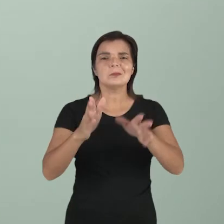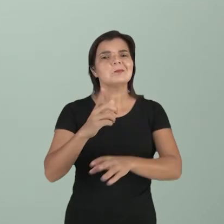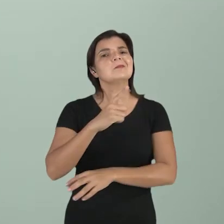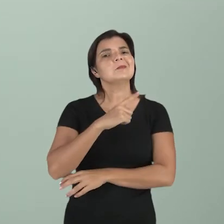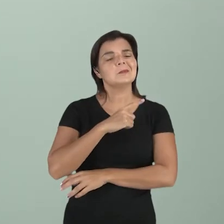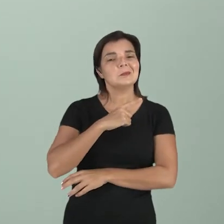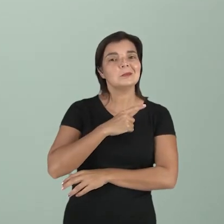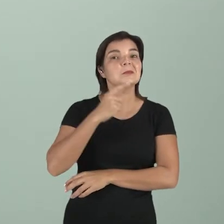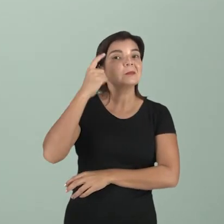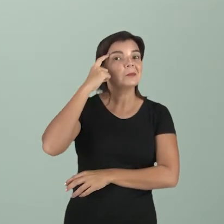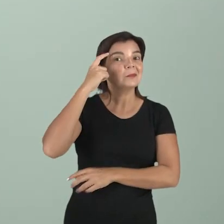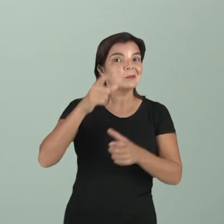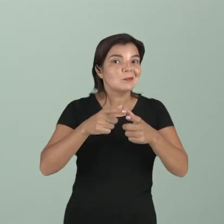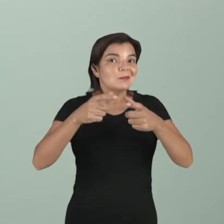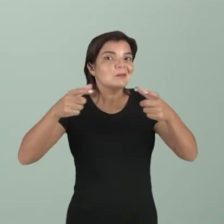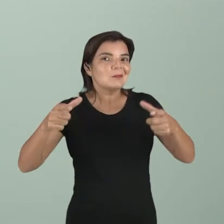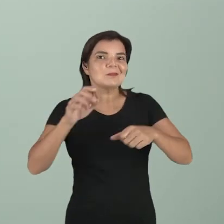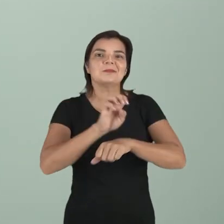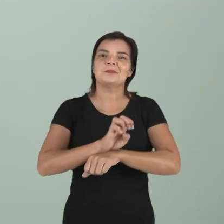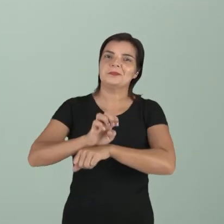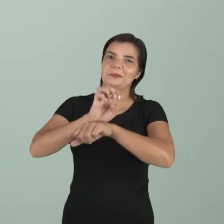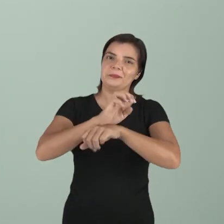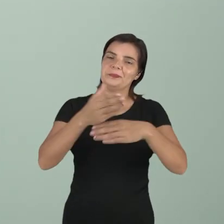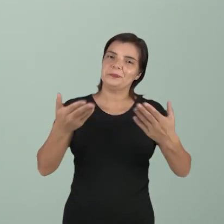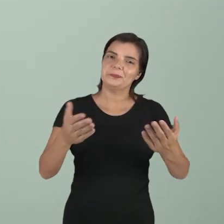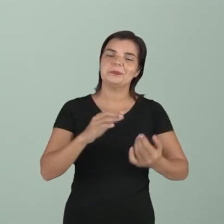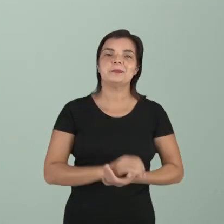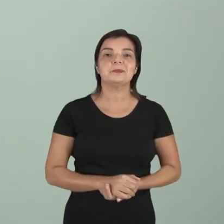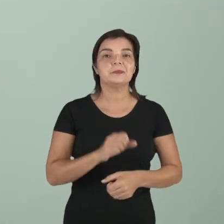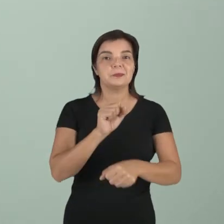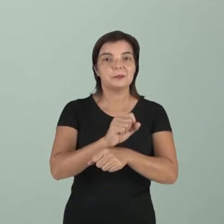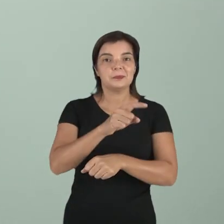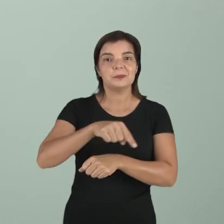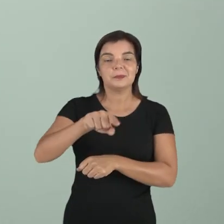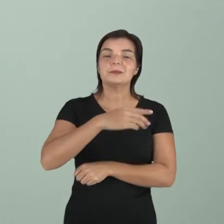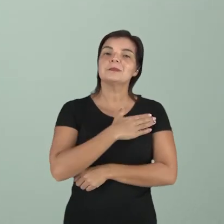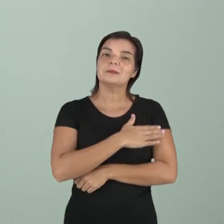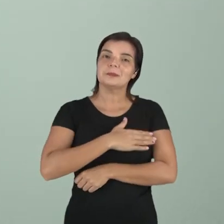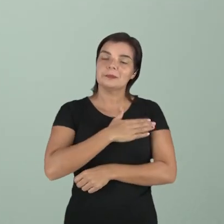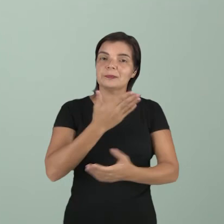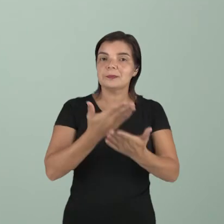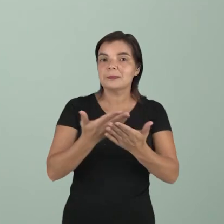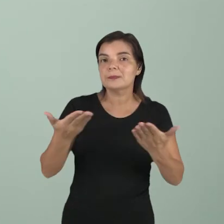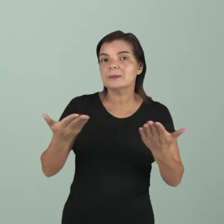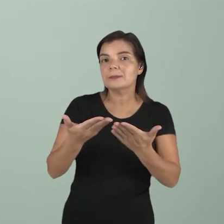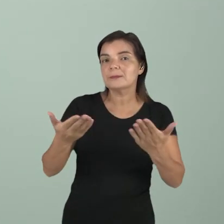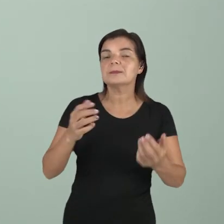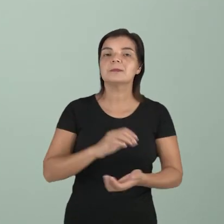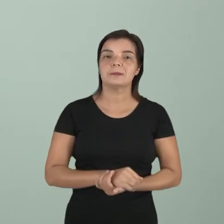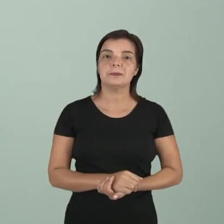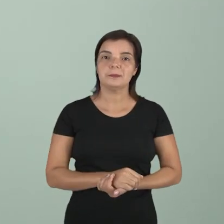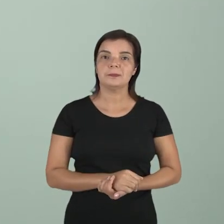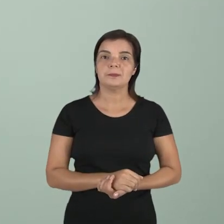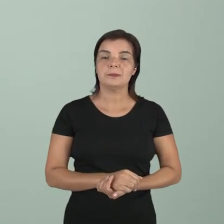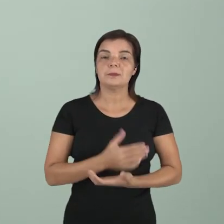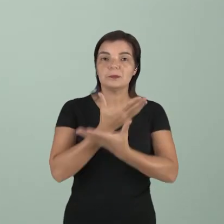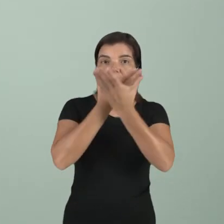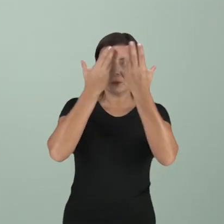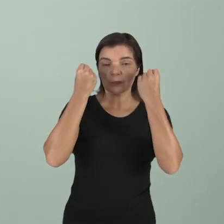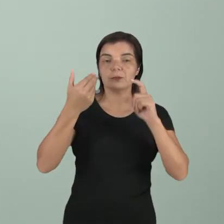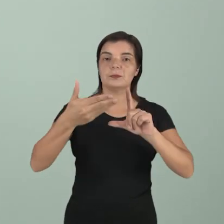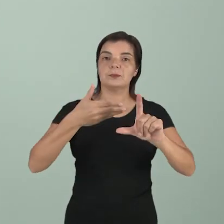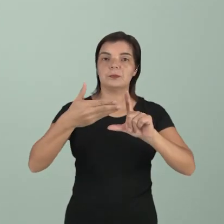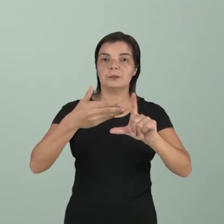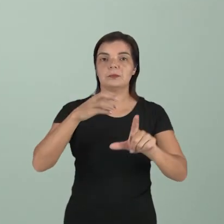trouxe essa diversidade local para que vocês entendam. Mas se formos estudar, por exemplo, diversidade de todos os estados